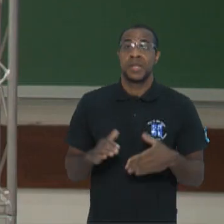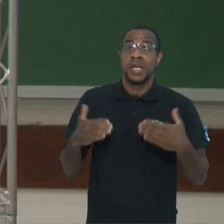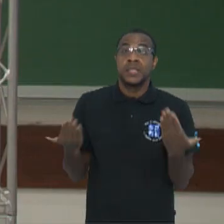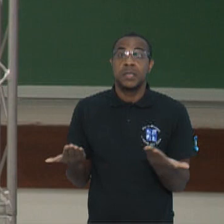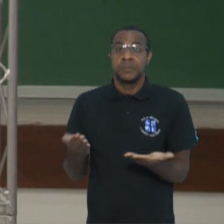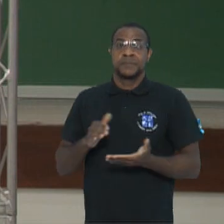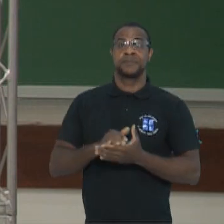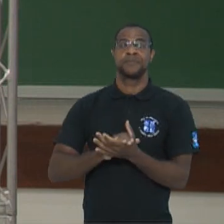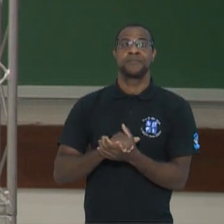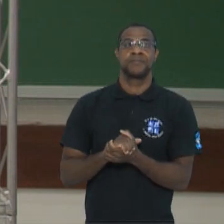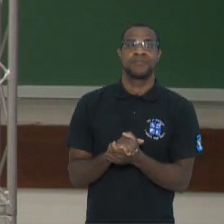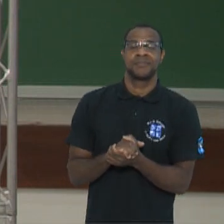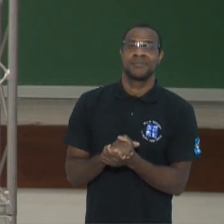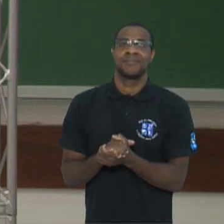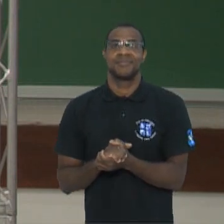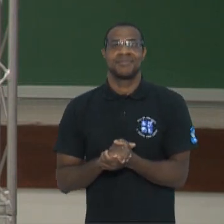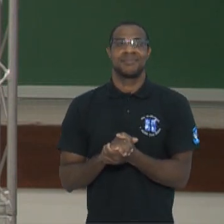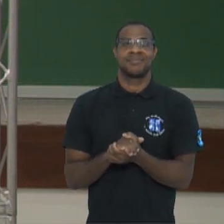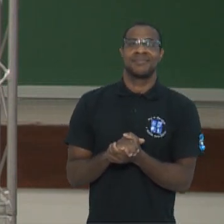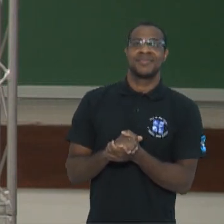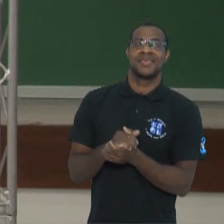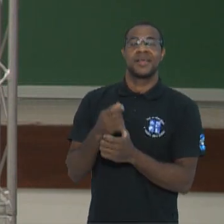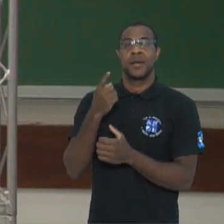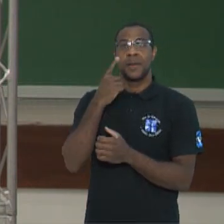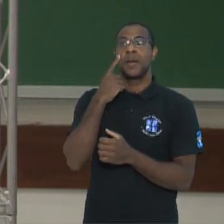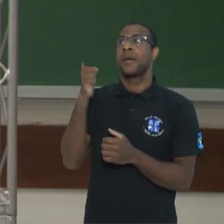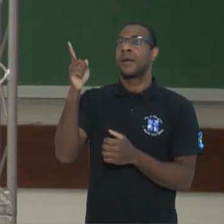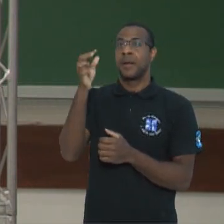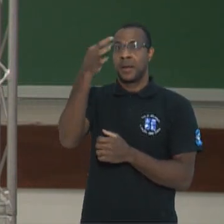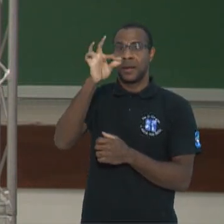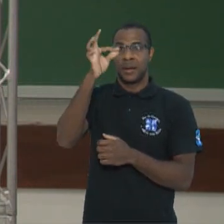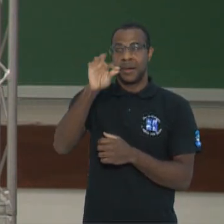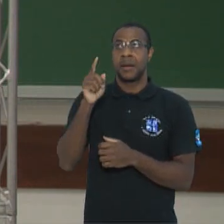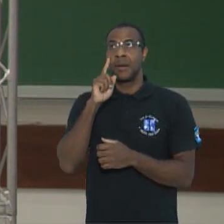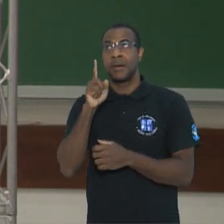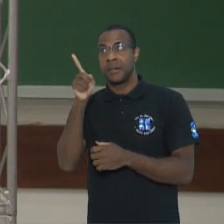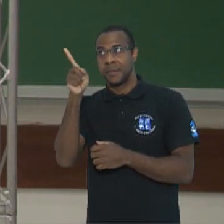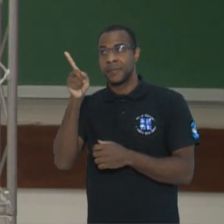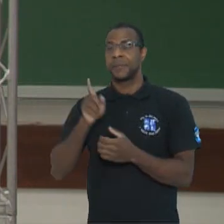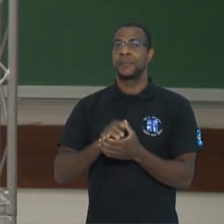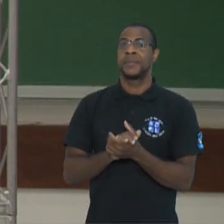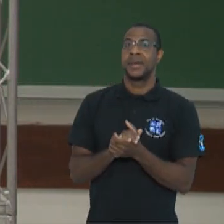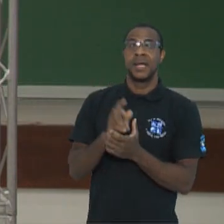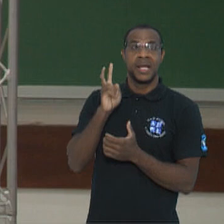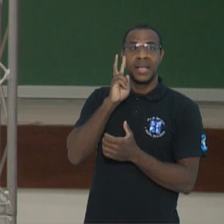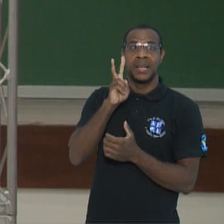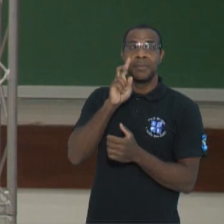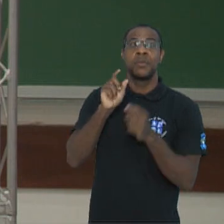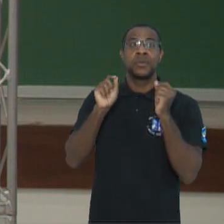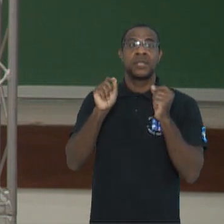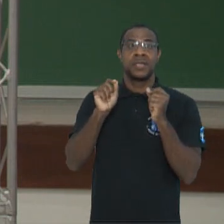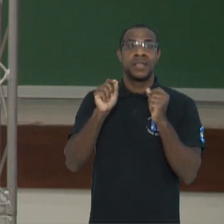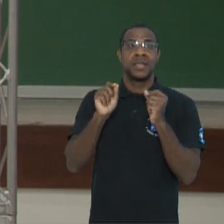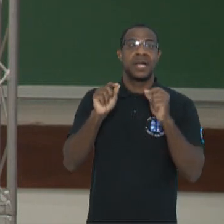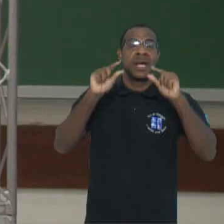Então, pessoal, temos esse tempo, vamos dar uma conferida nas nossas respostas, lembrando que cada uma das frases que está ali é uma